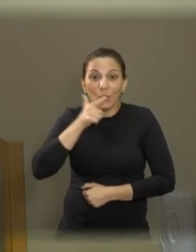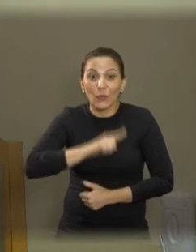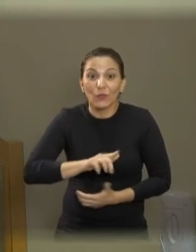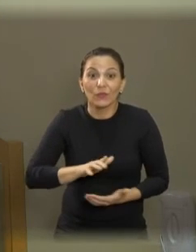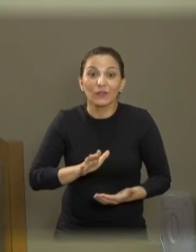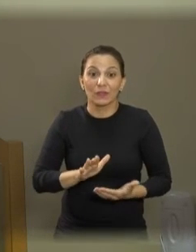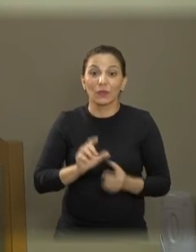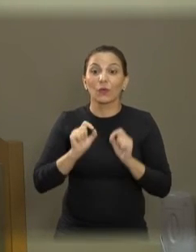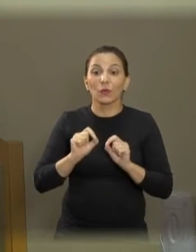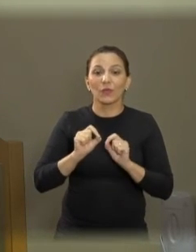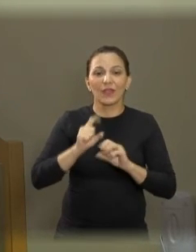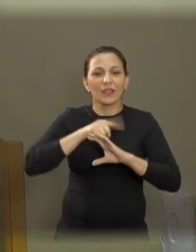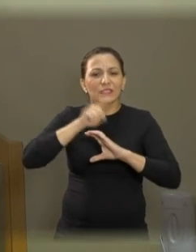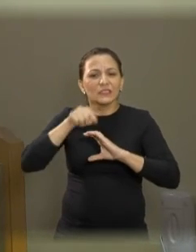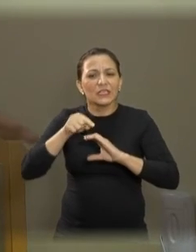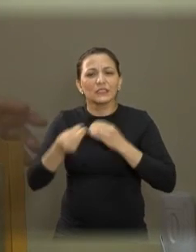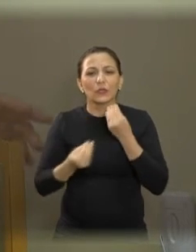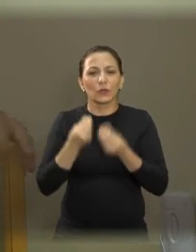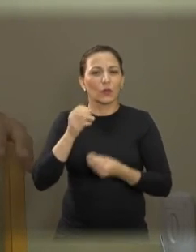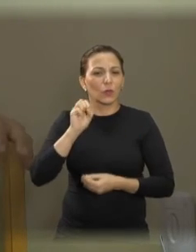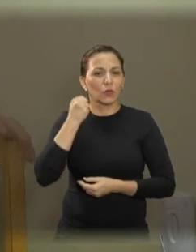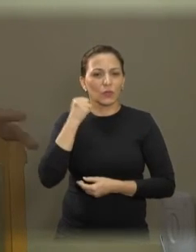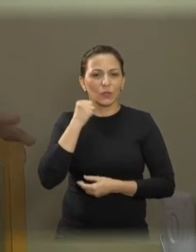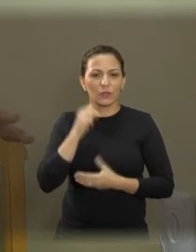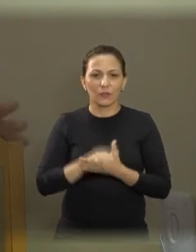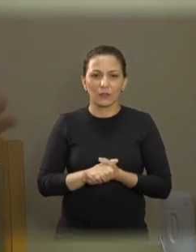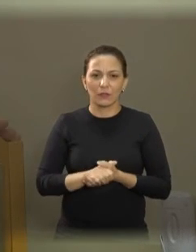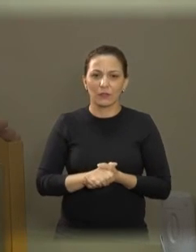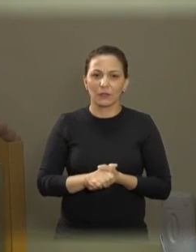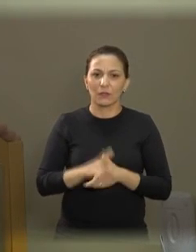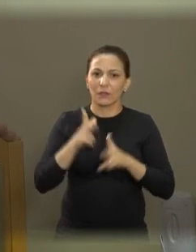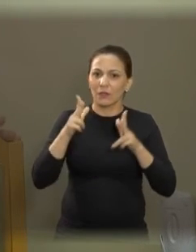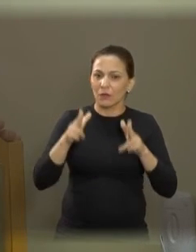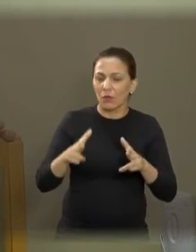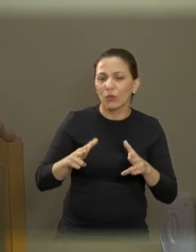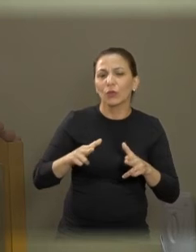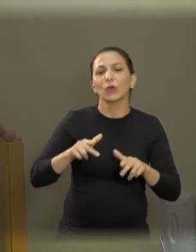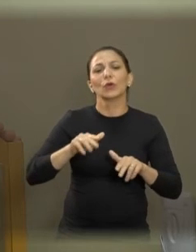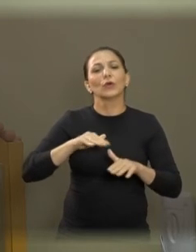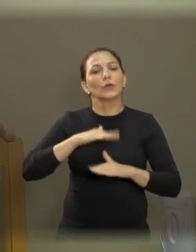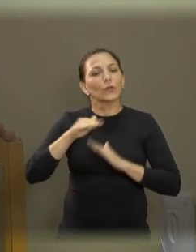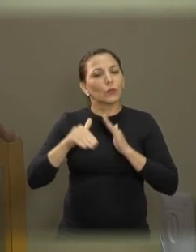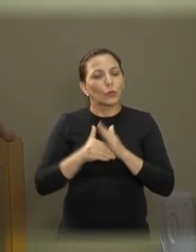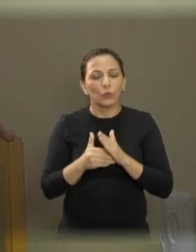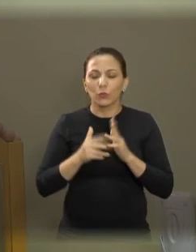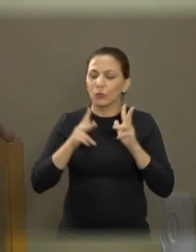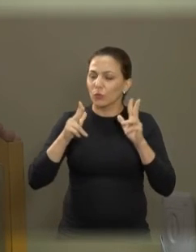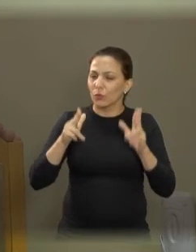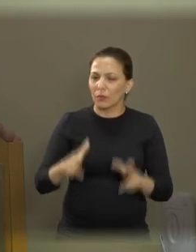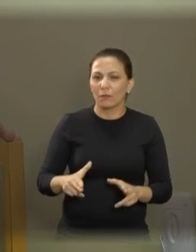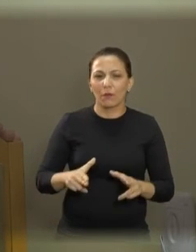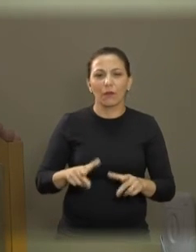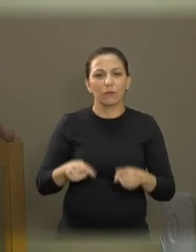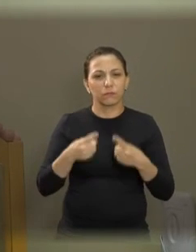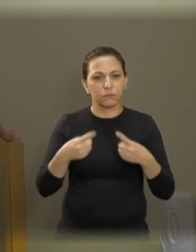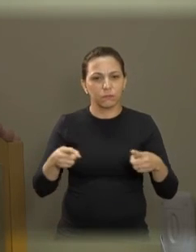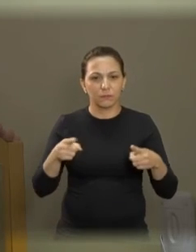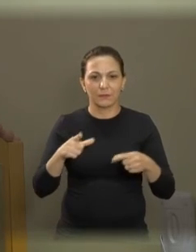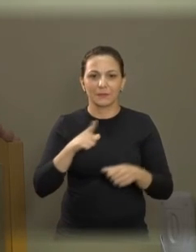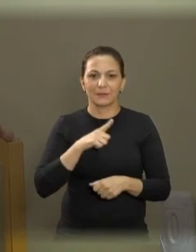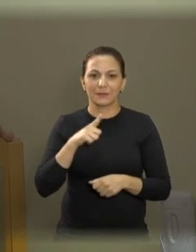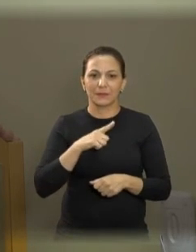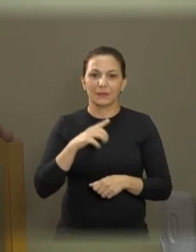É essa ciência. Sabe aquela história? A mesma praça, o mesmo banco, as